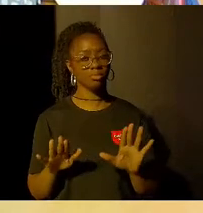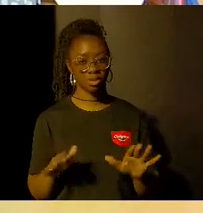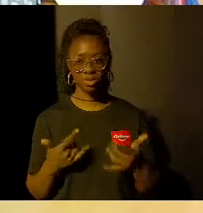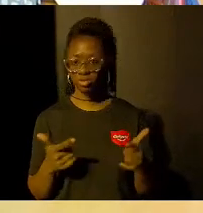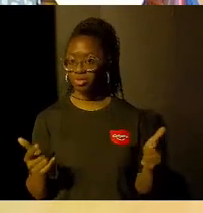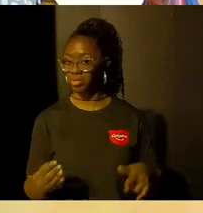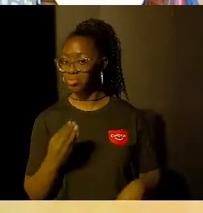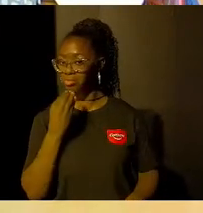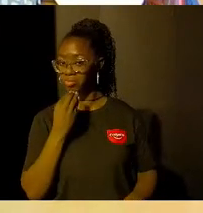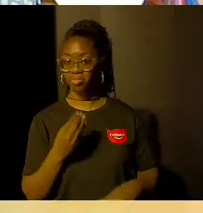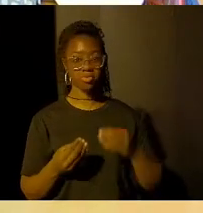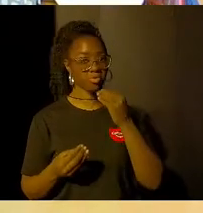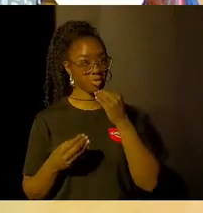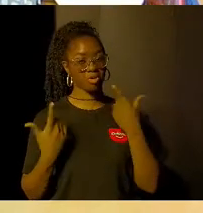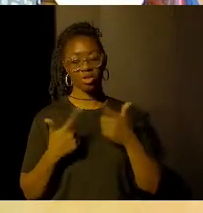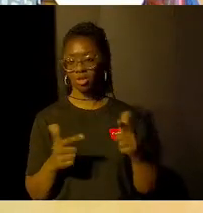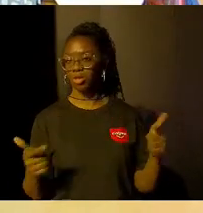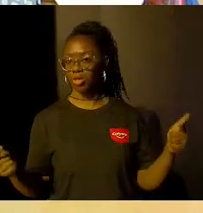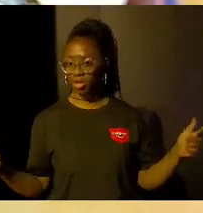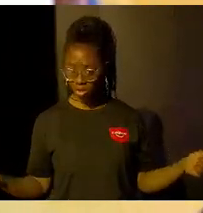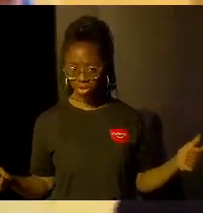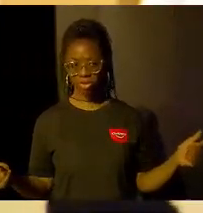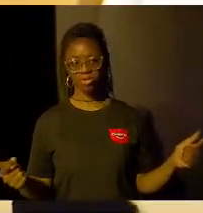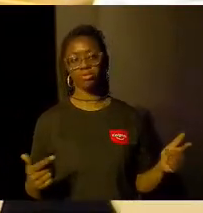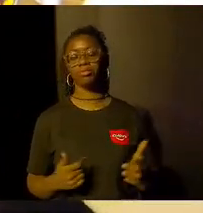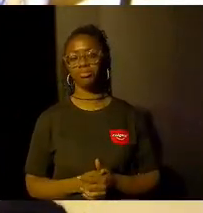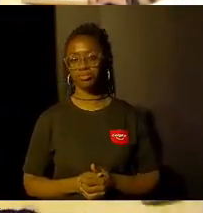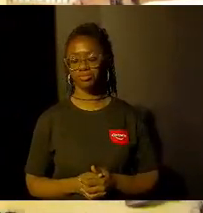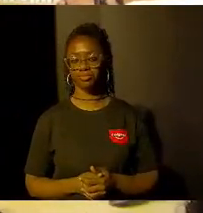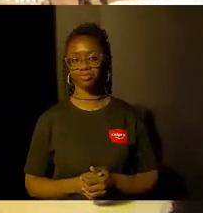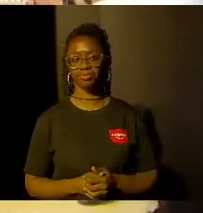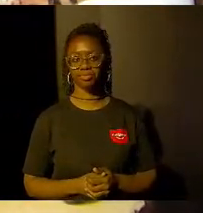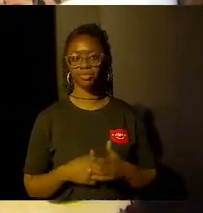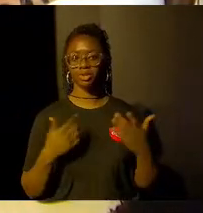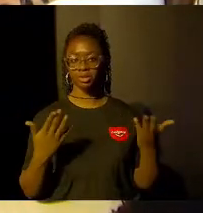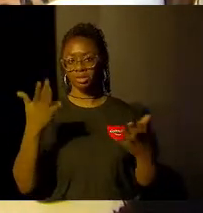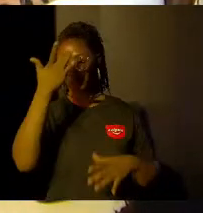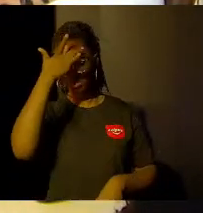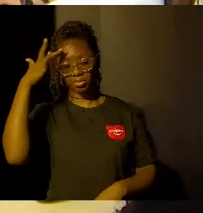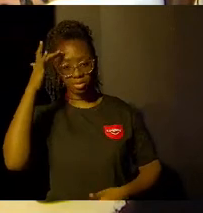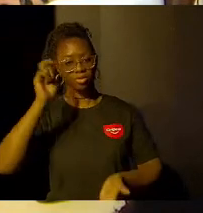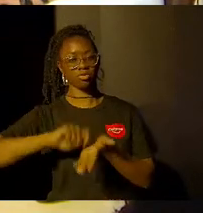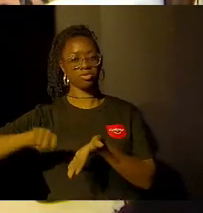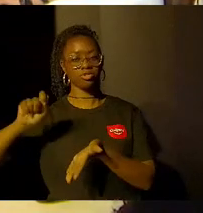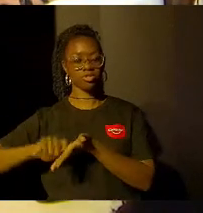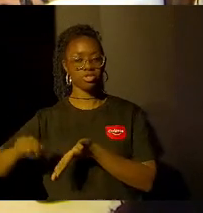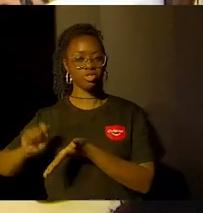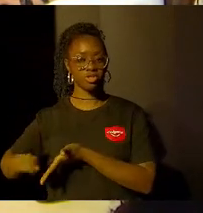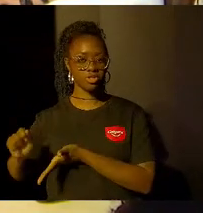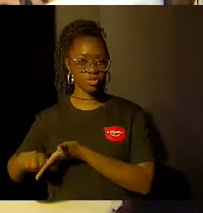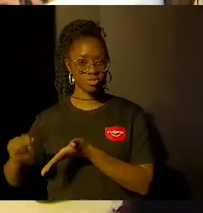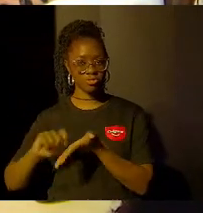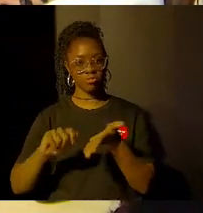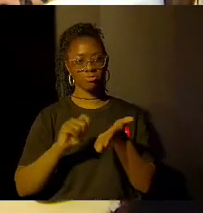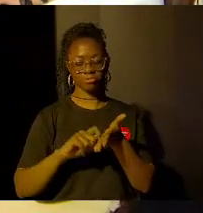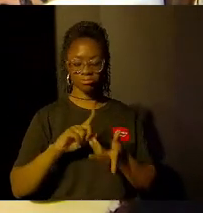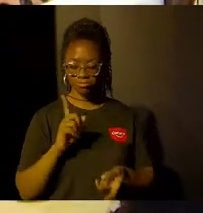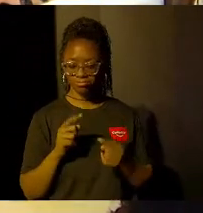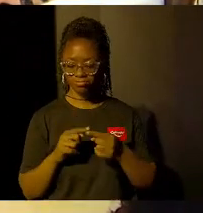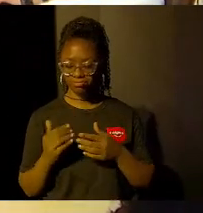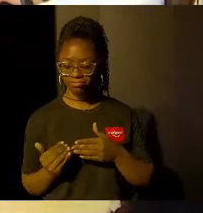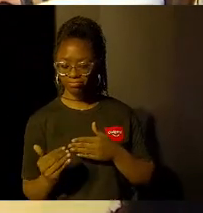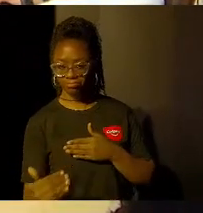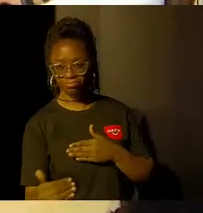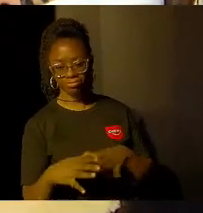visibilidade estou pensando que são pessoas que escrevem a partir da raiz